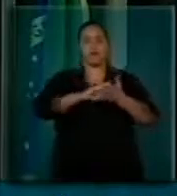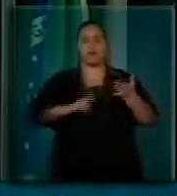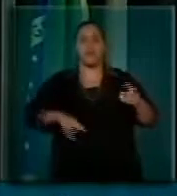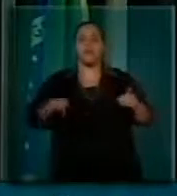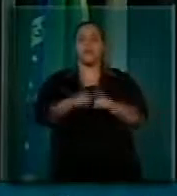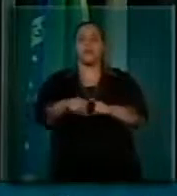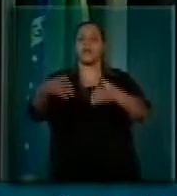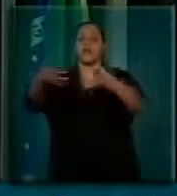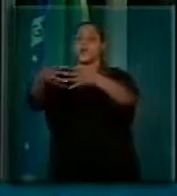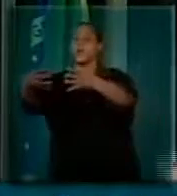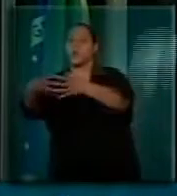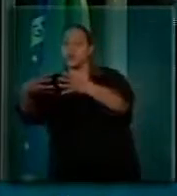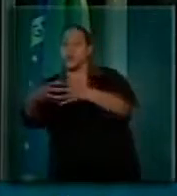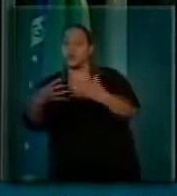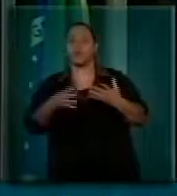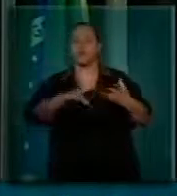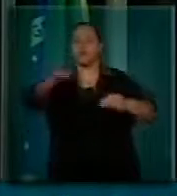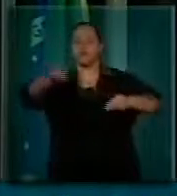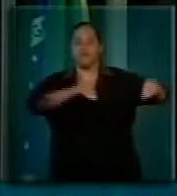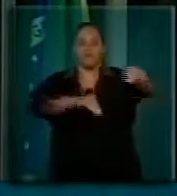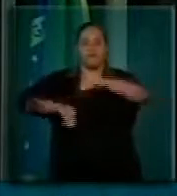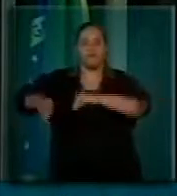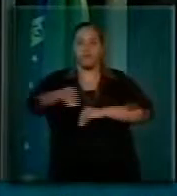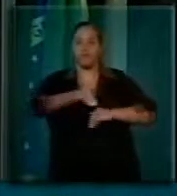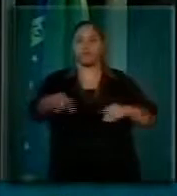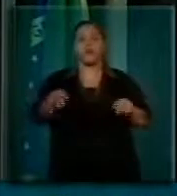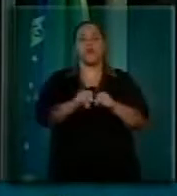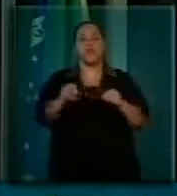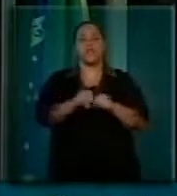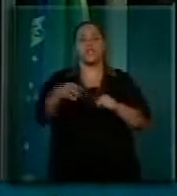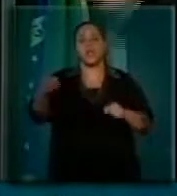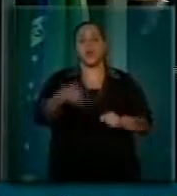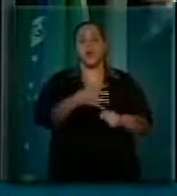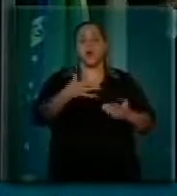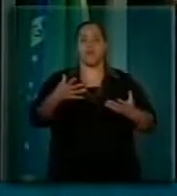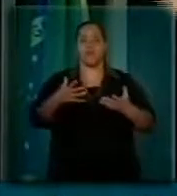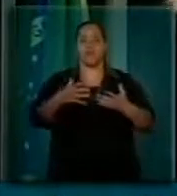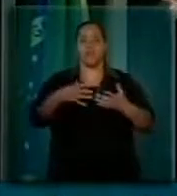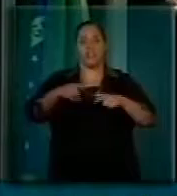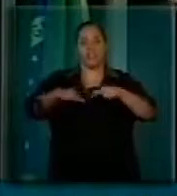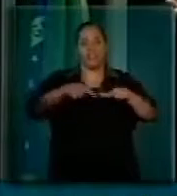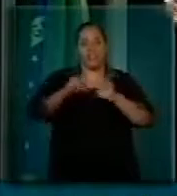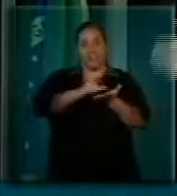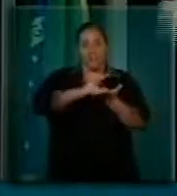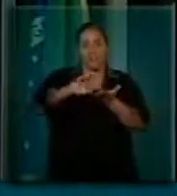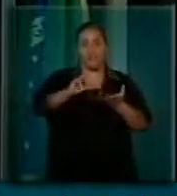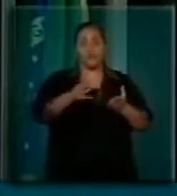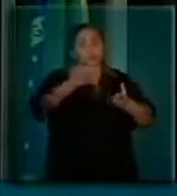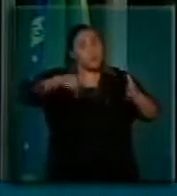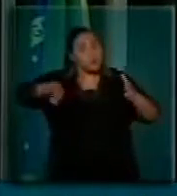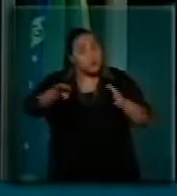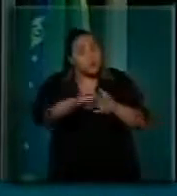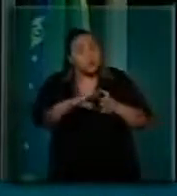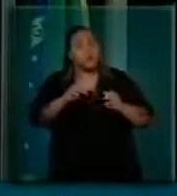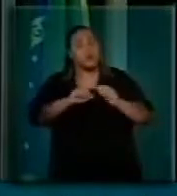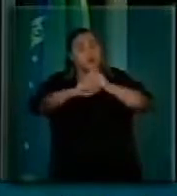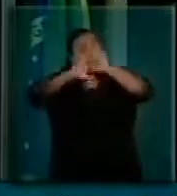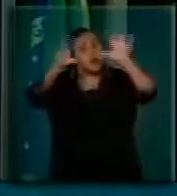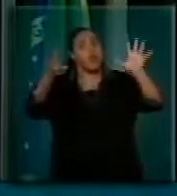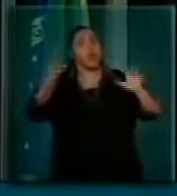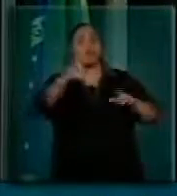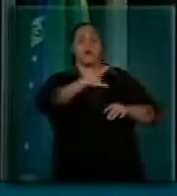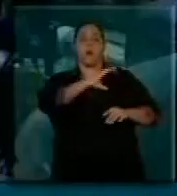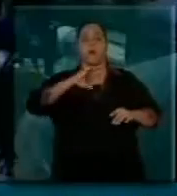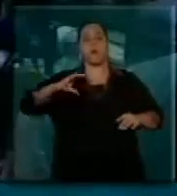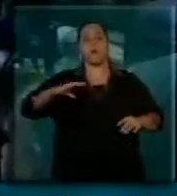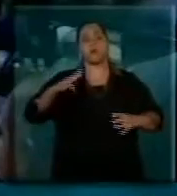de bancada, remanejamentos, recomposição de cortes. E tudo isso feito com conhecimento da Comissão